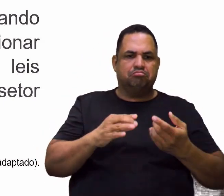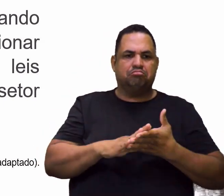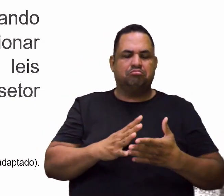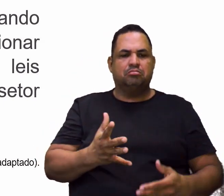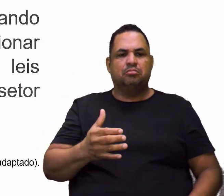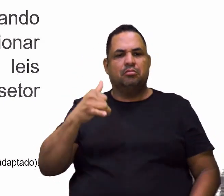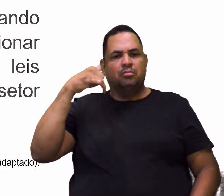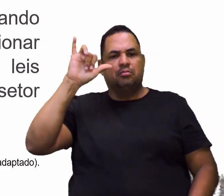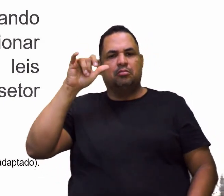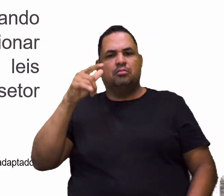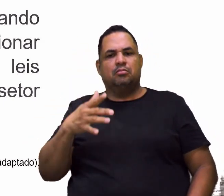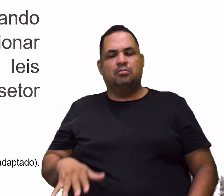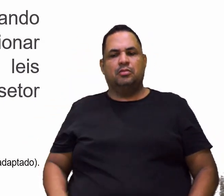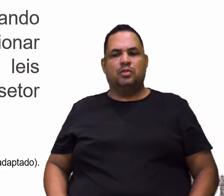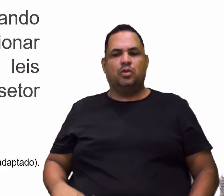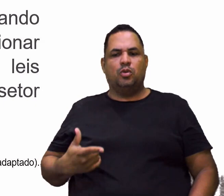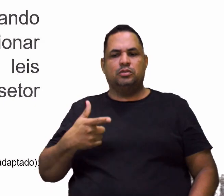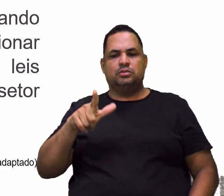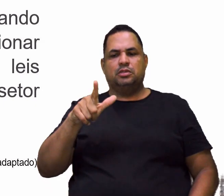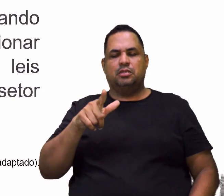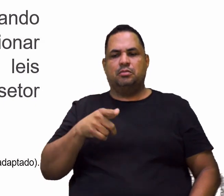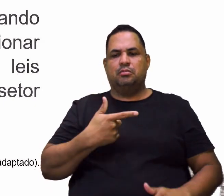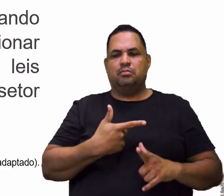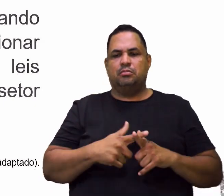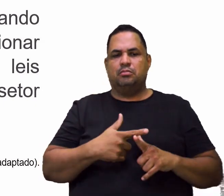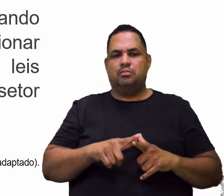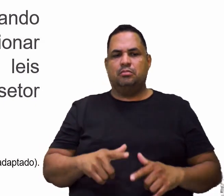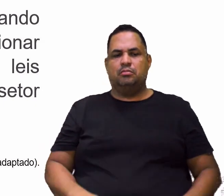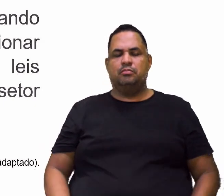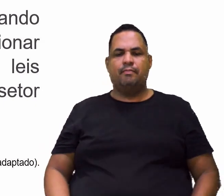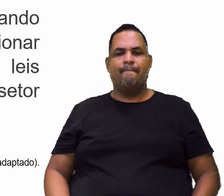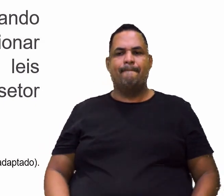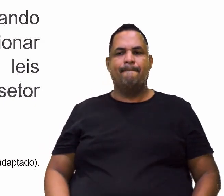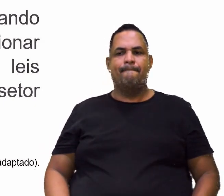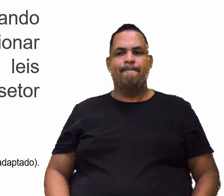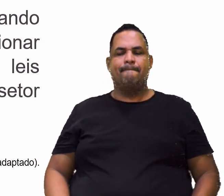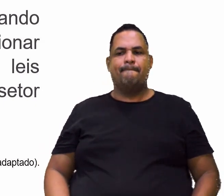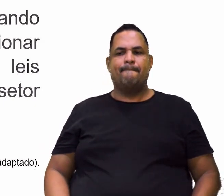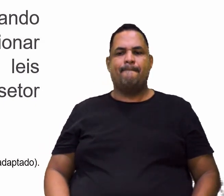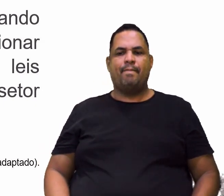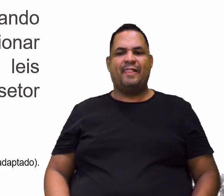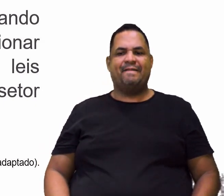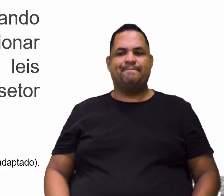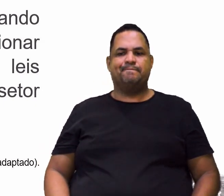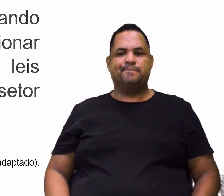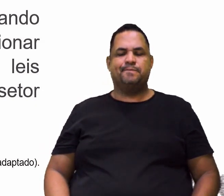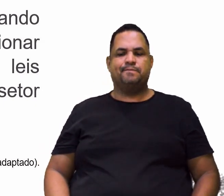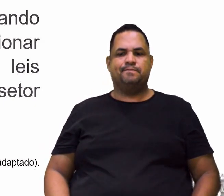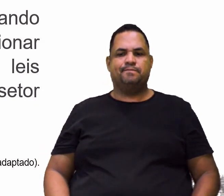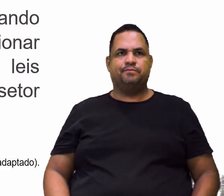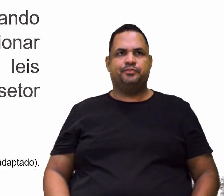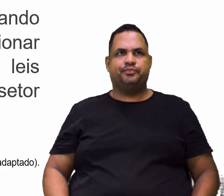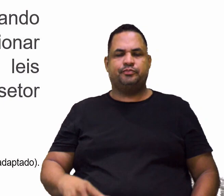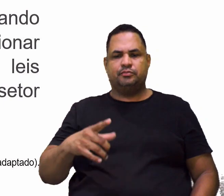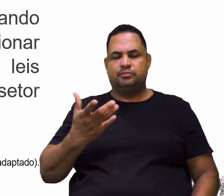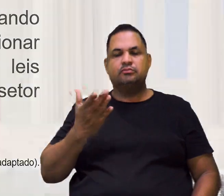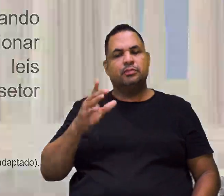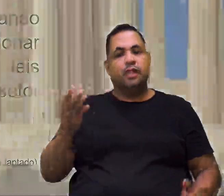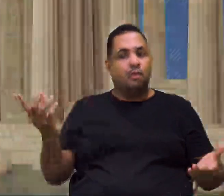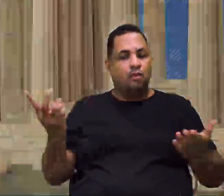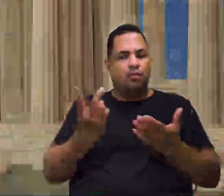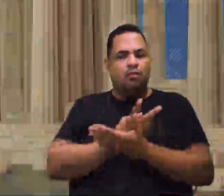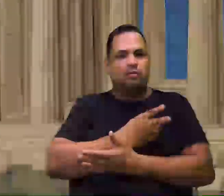Ou evitar que outras lhes sejam prejudiciais. Gente, veja bem. Então, essas questões existem muito, né,